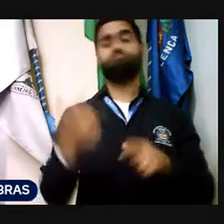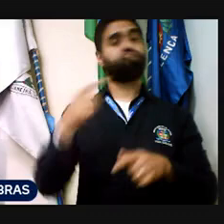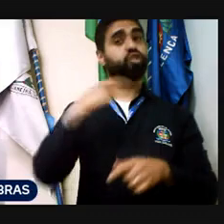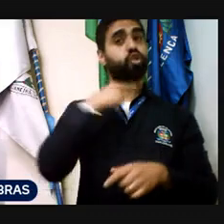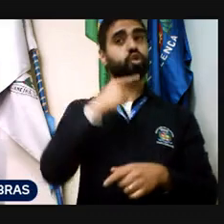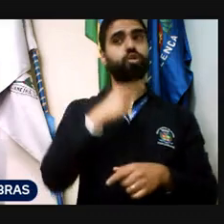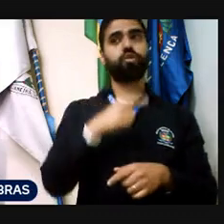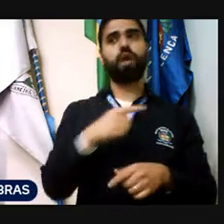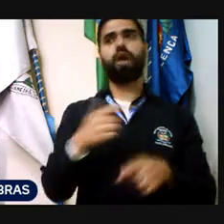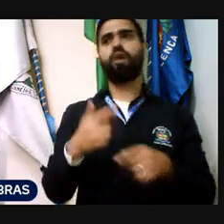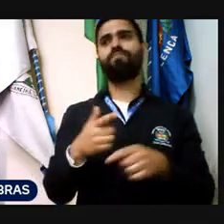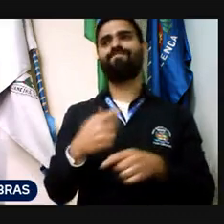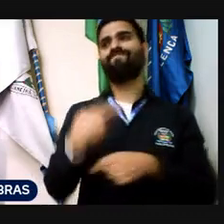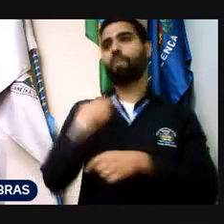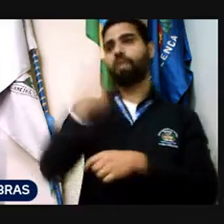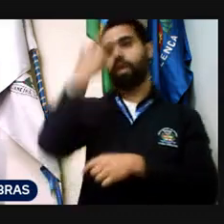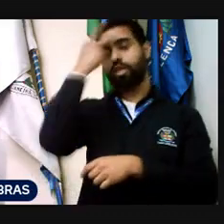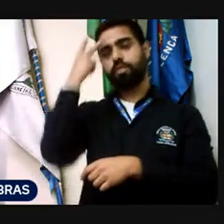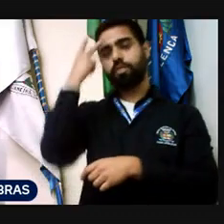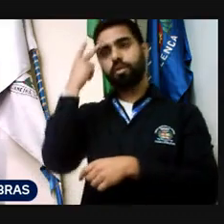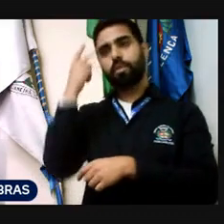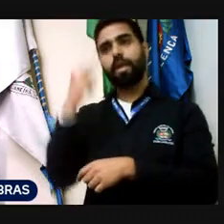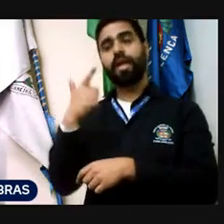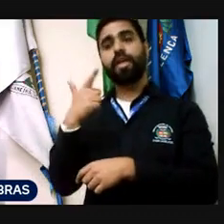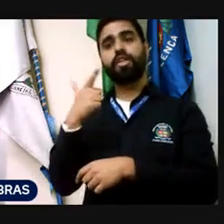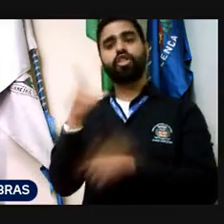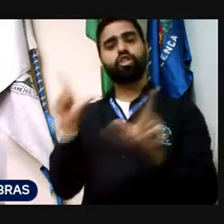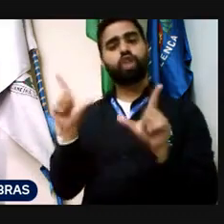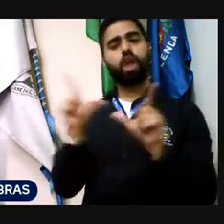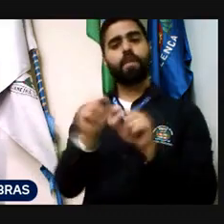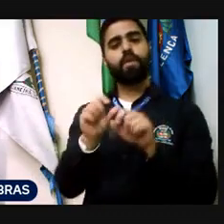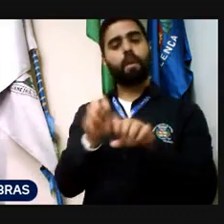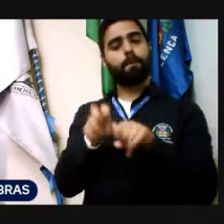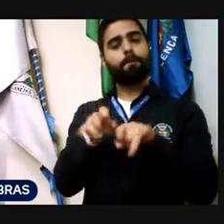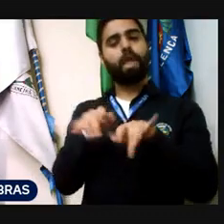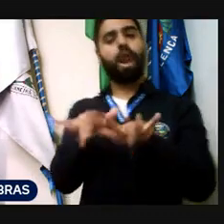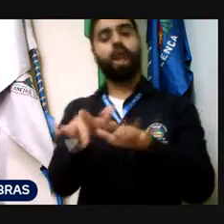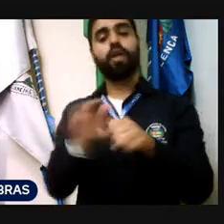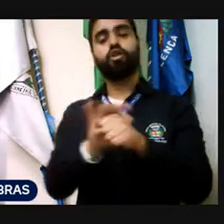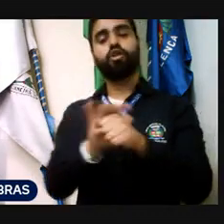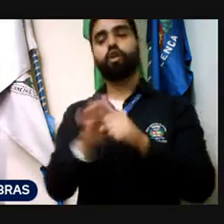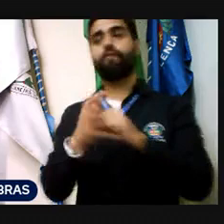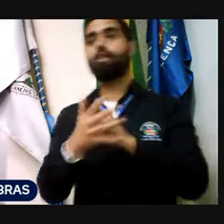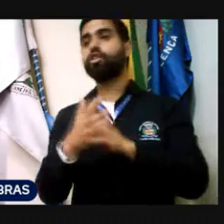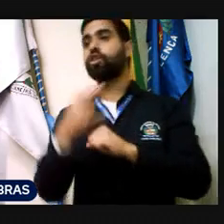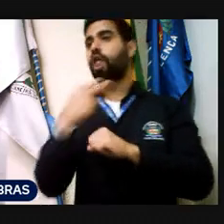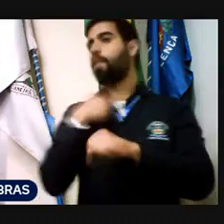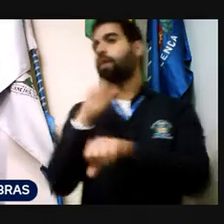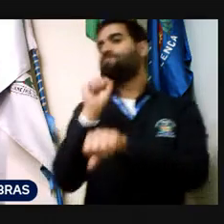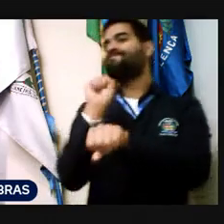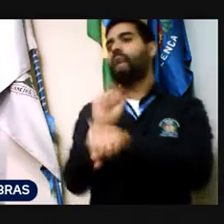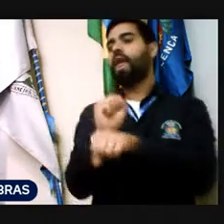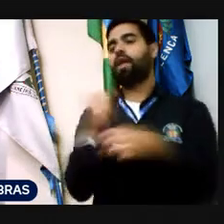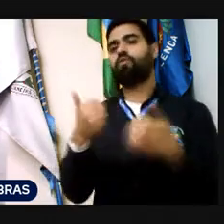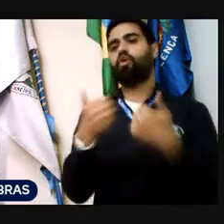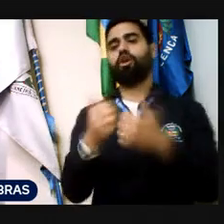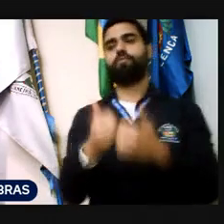de limitação de circulação de pessoas para conter a propagação do Covid não podem ser confundidas com a paralisação do transporte